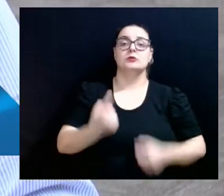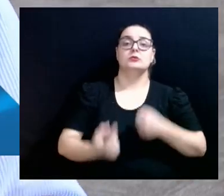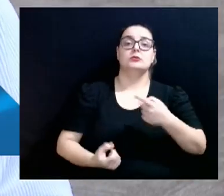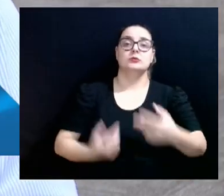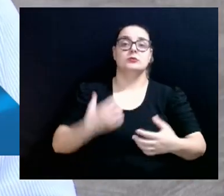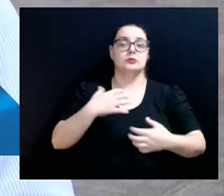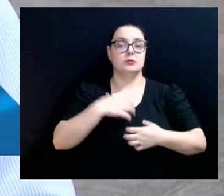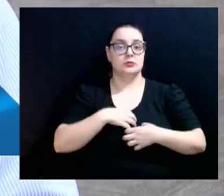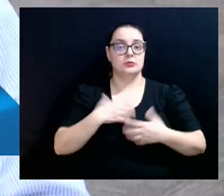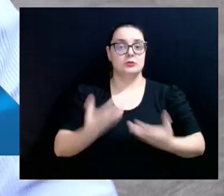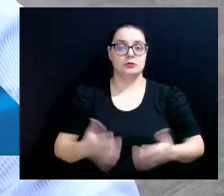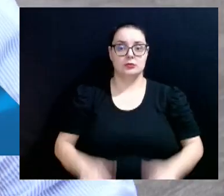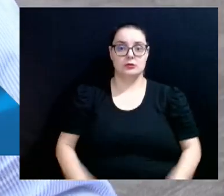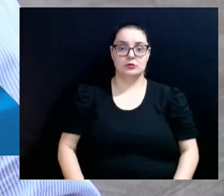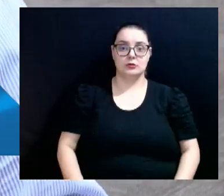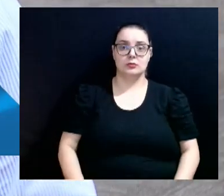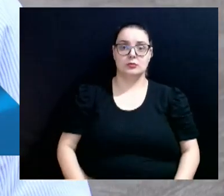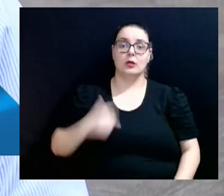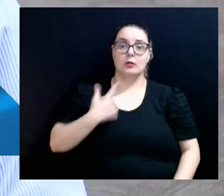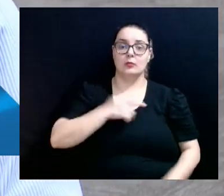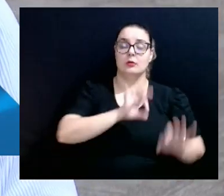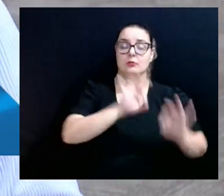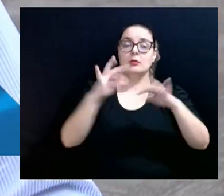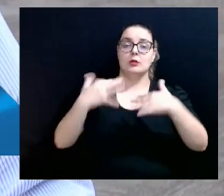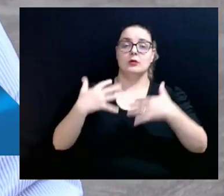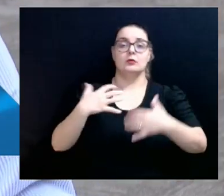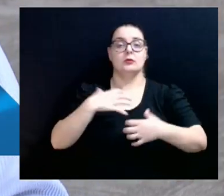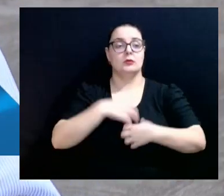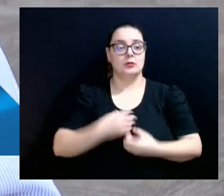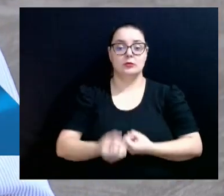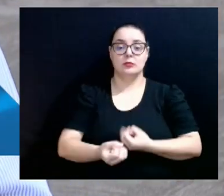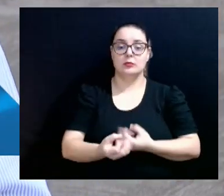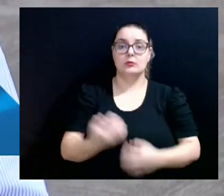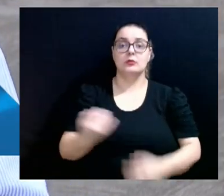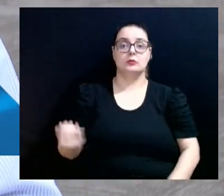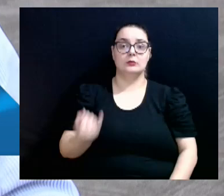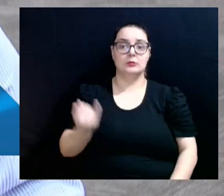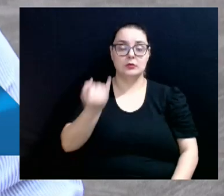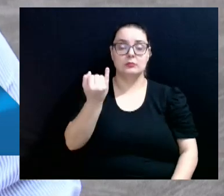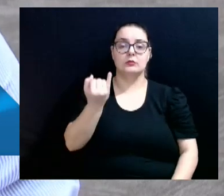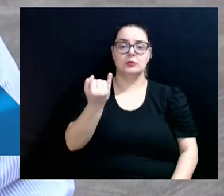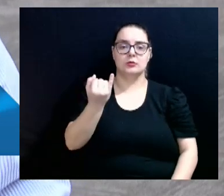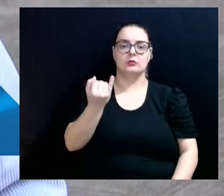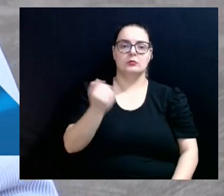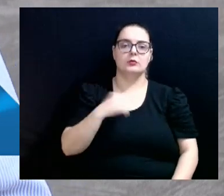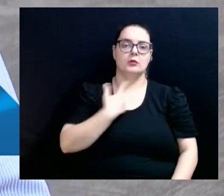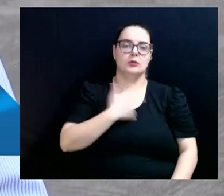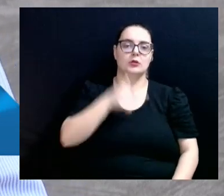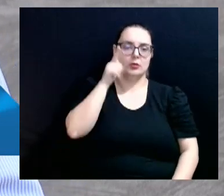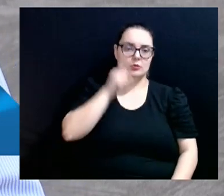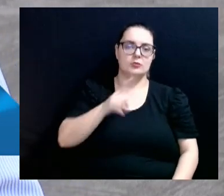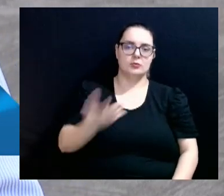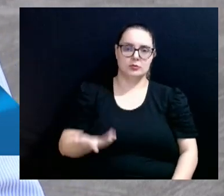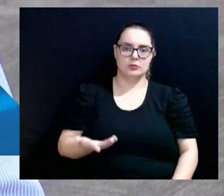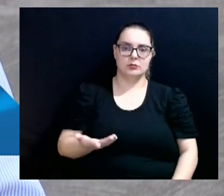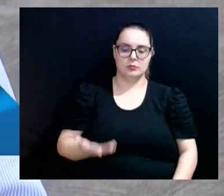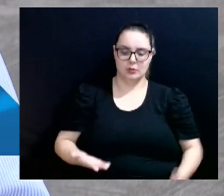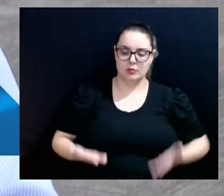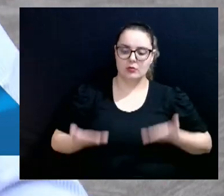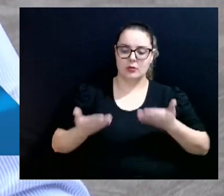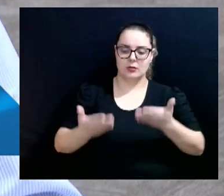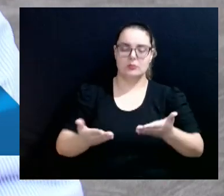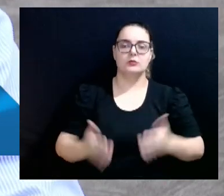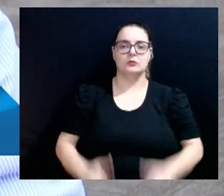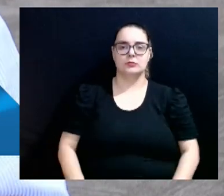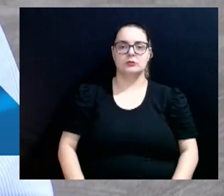passar para o nosso telespectador informações muito importantes para que a gente consiga trazer, né,